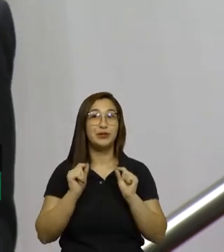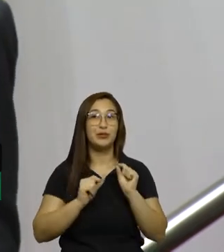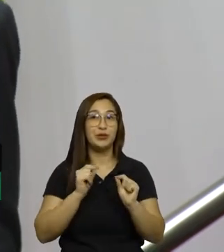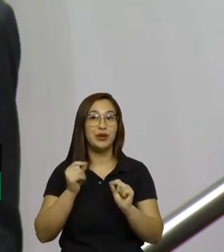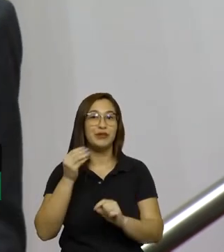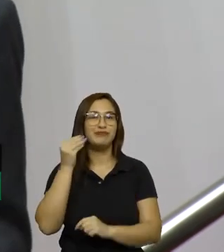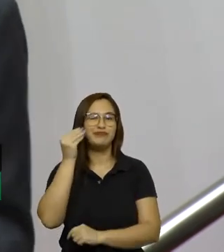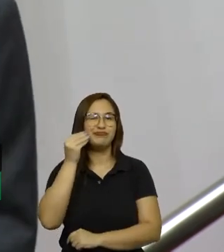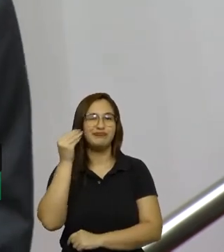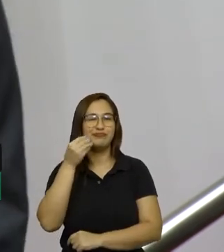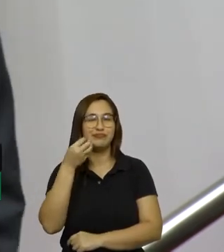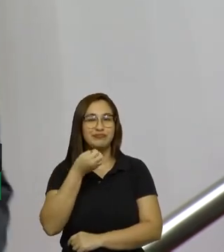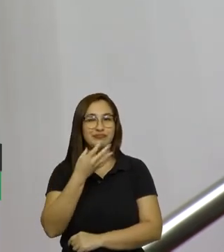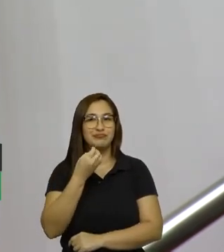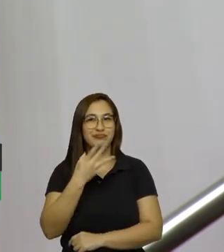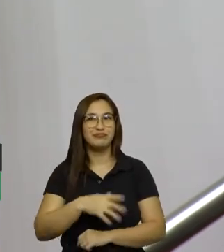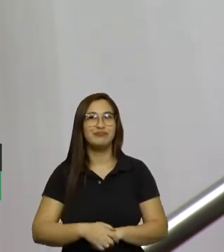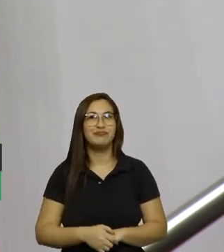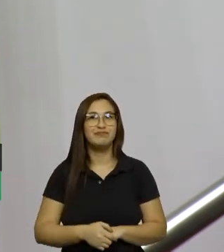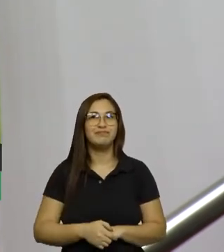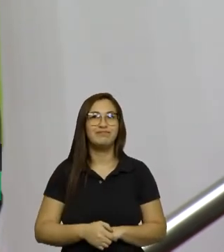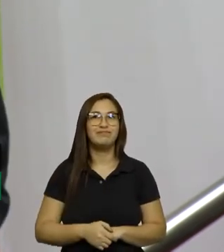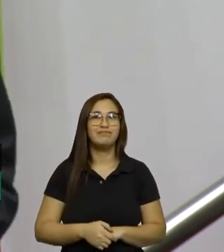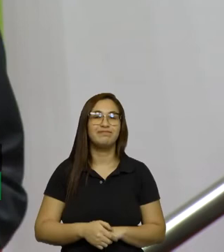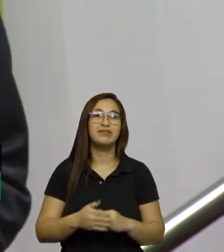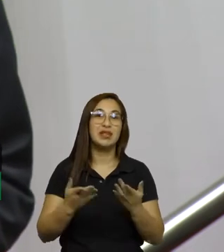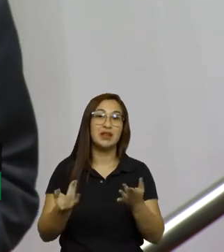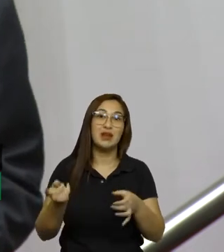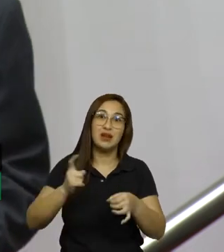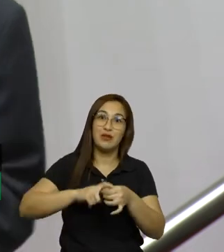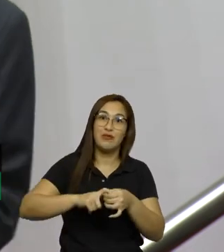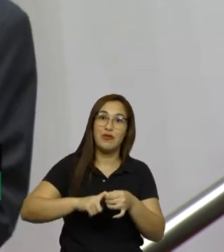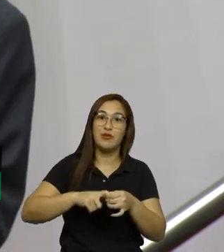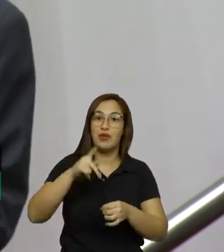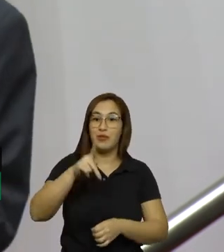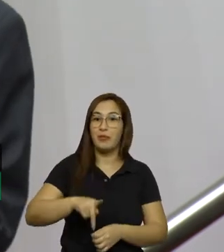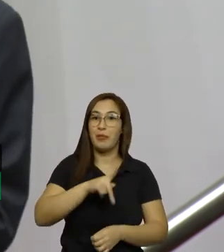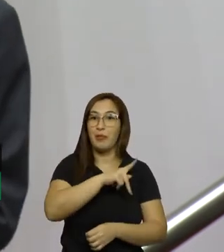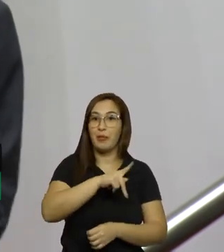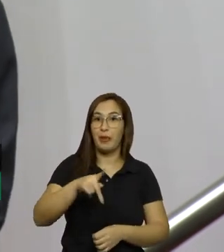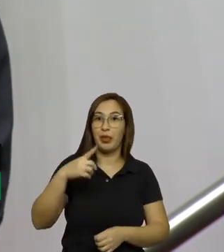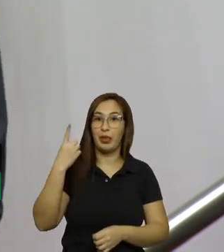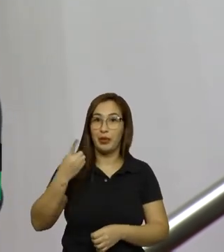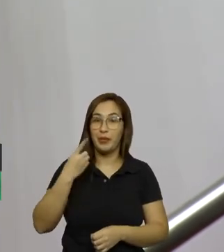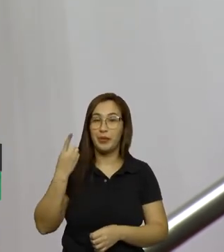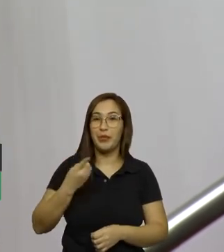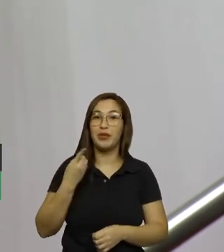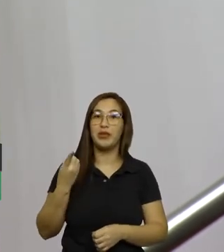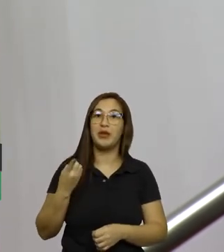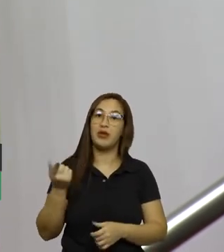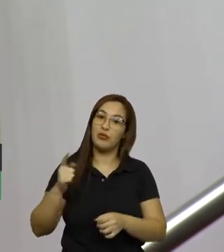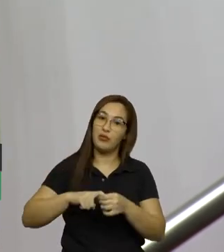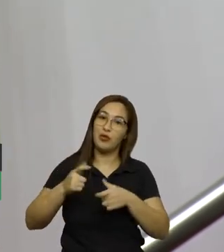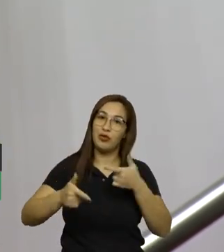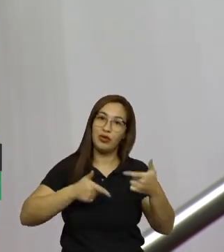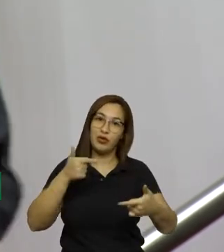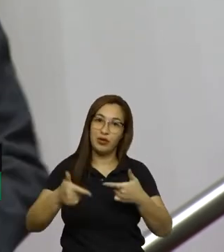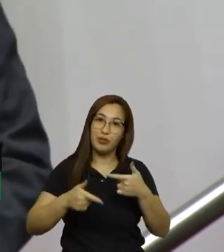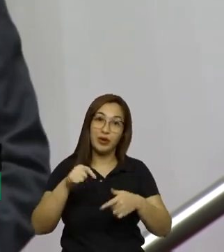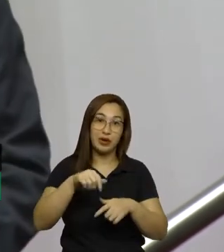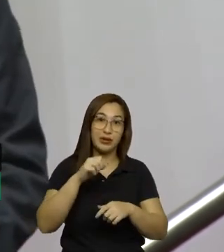O retorno ao nosso companheiro Padre Pedro, também, que retoma hoje, nesses dias aqui, as suas atividades na